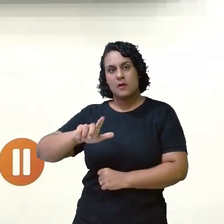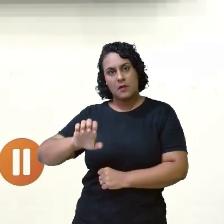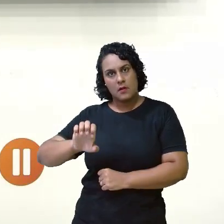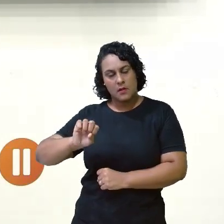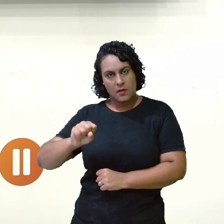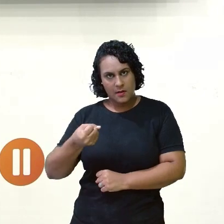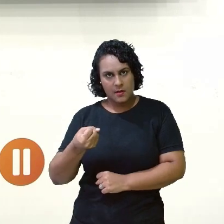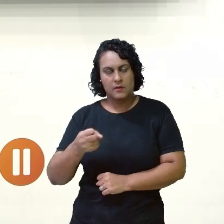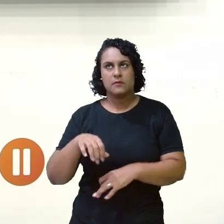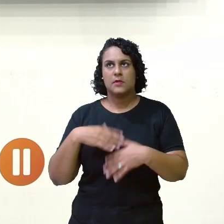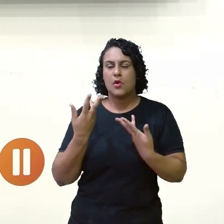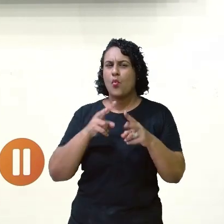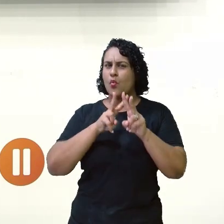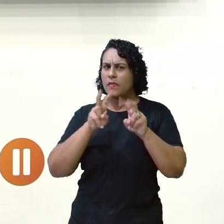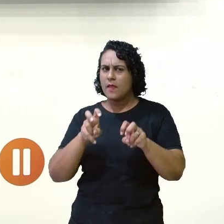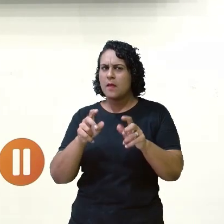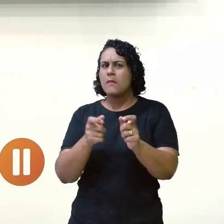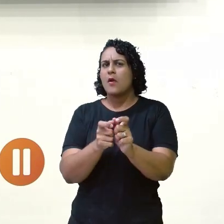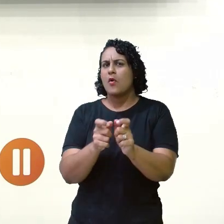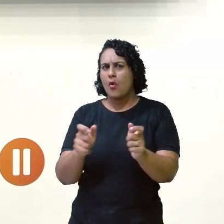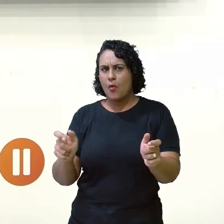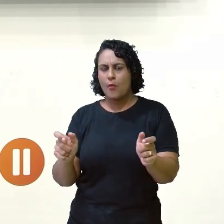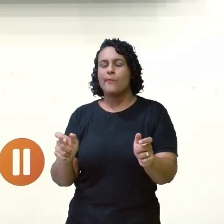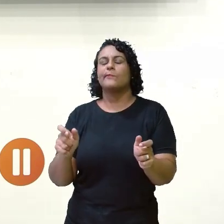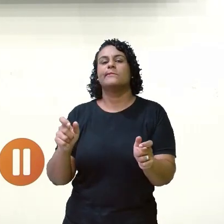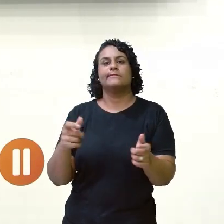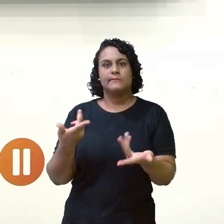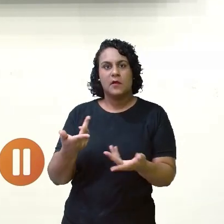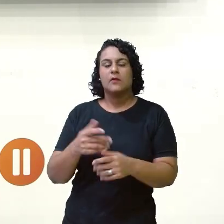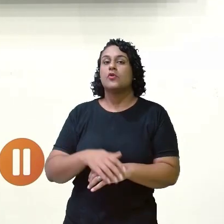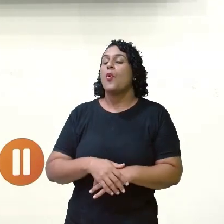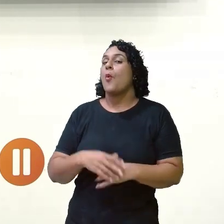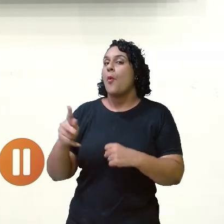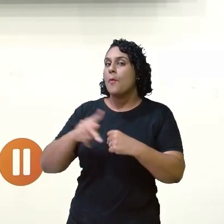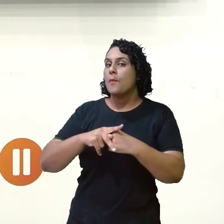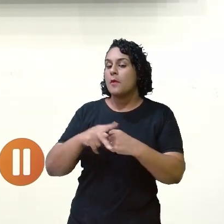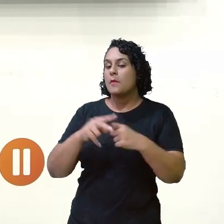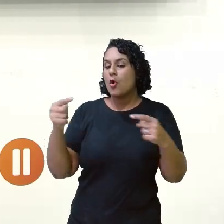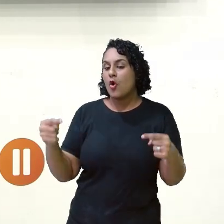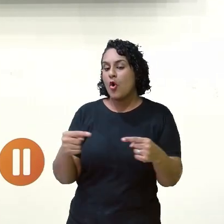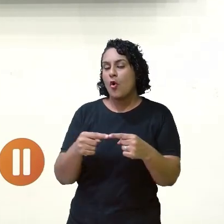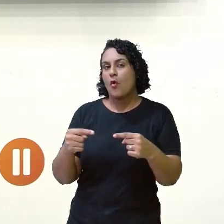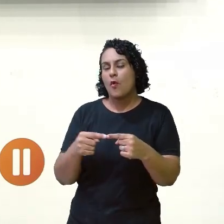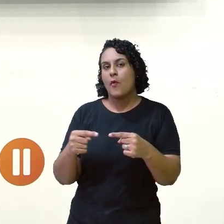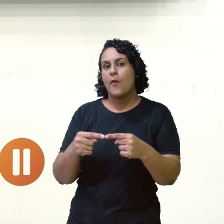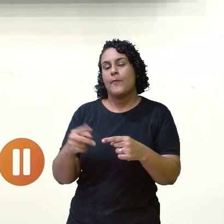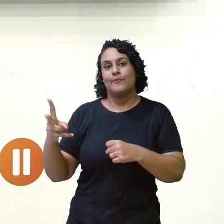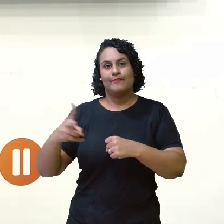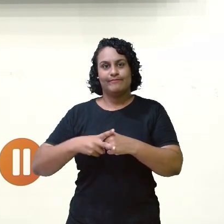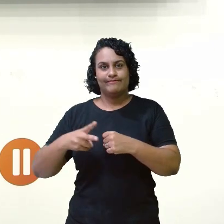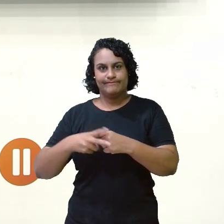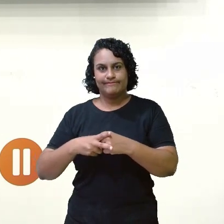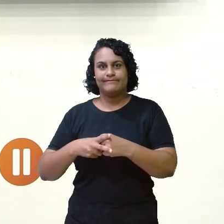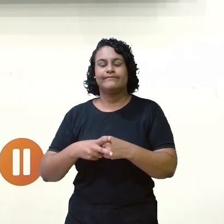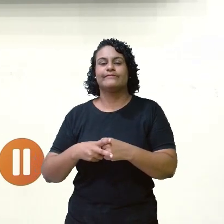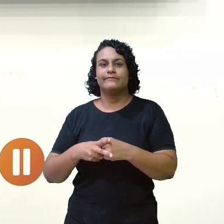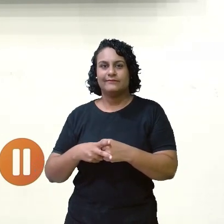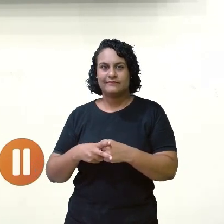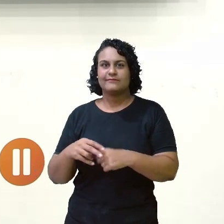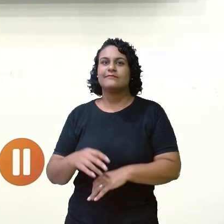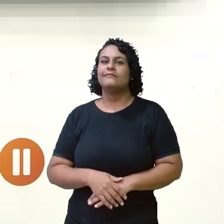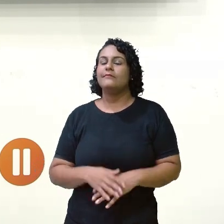de gramática, o pronome eles está concordando com o verbo. Então, o verbo ele está aí